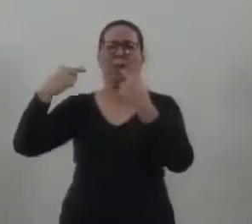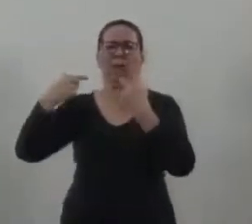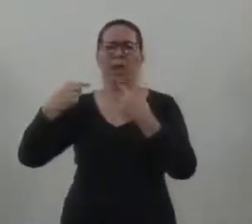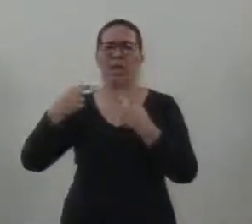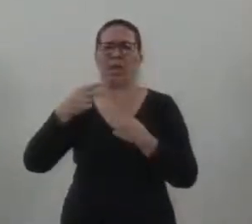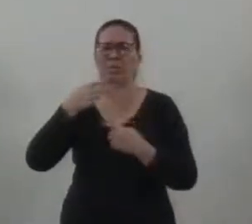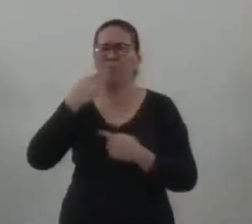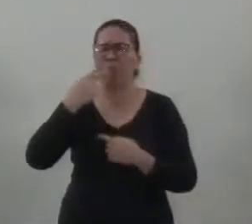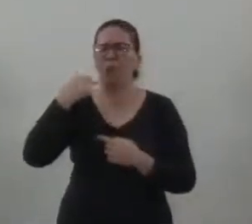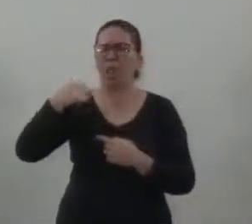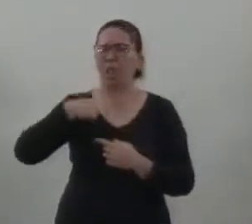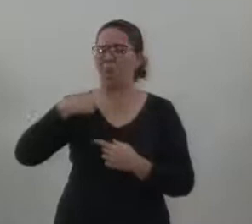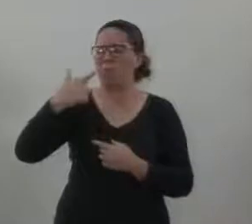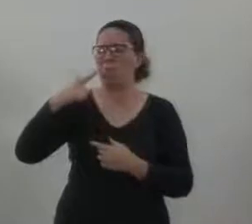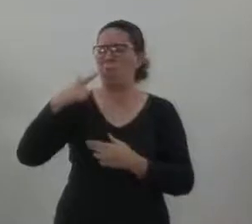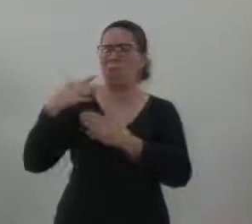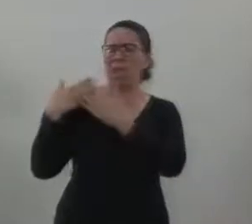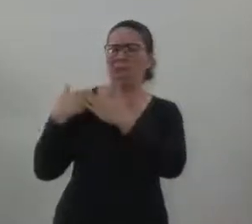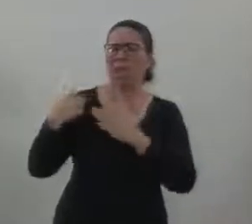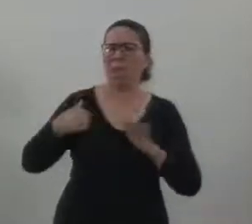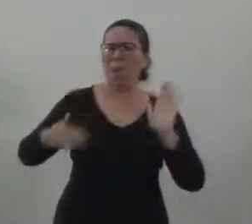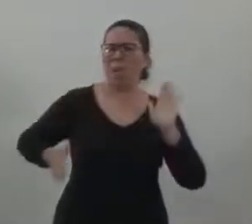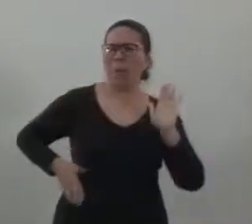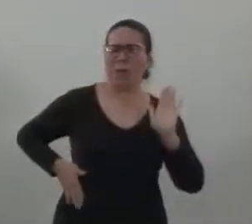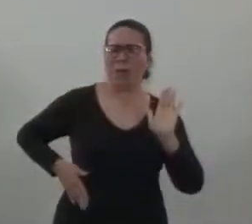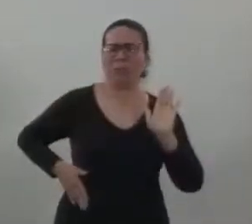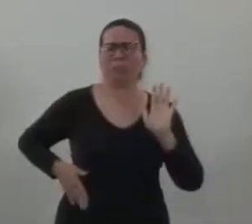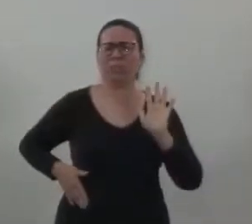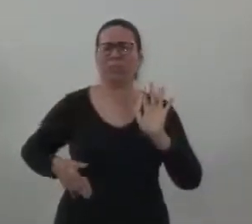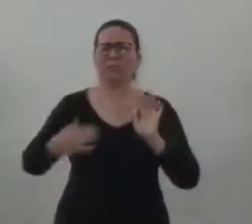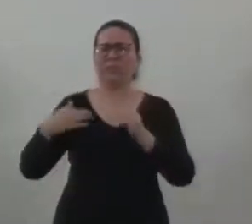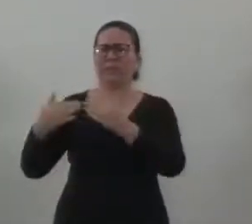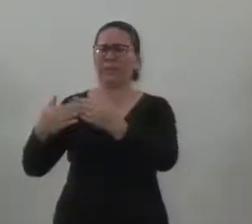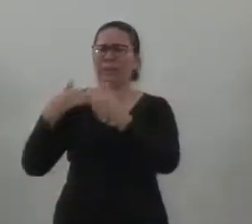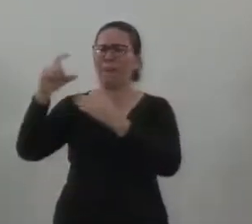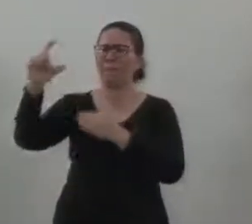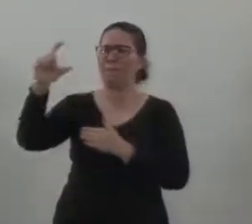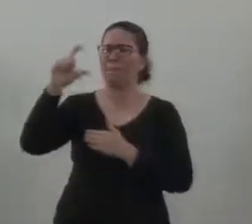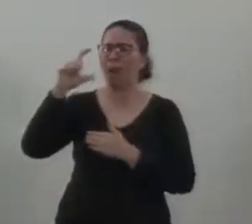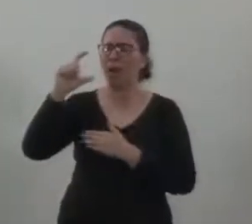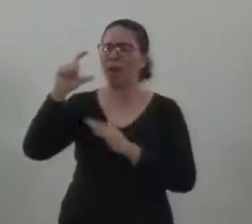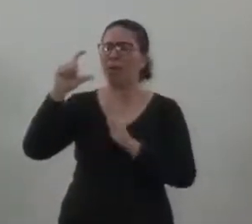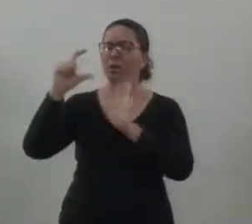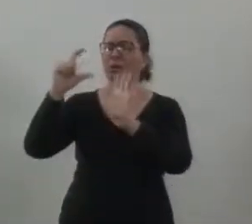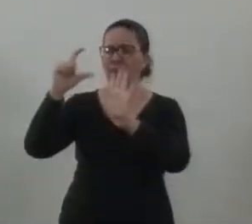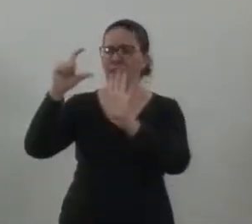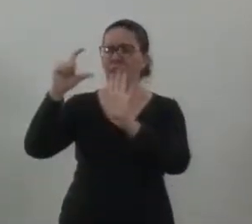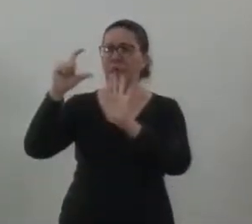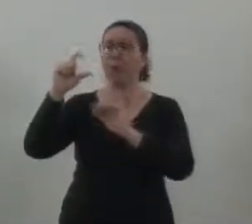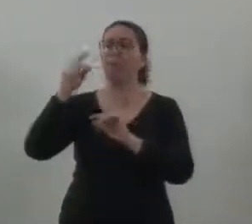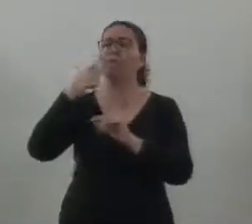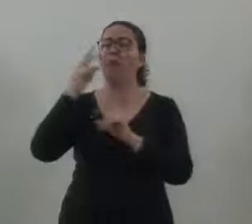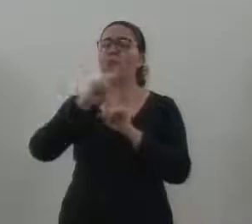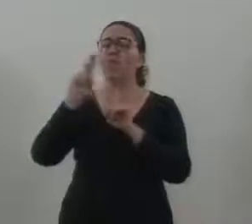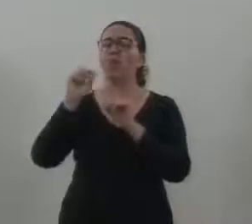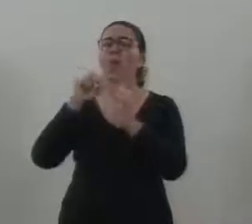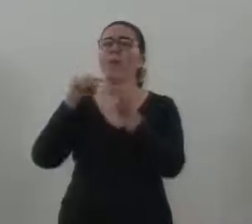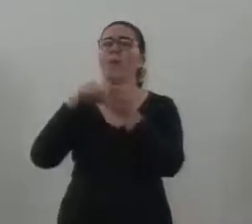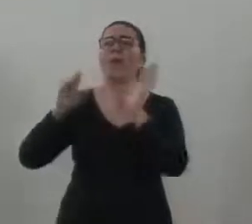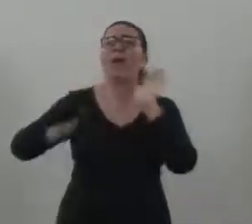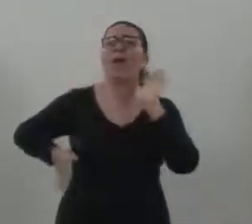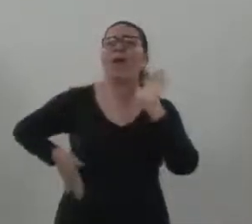De irresponsável, a gente precisa fazer uma leitura. O que a gente quer dizer quando a gente chama alguém de irresponsável? Eu enxergo